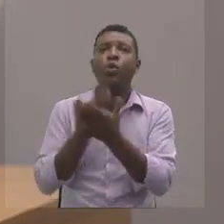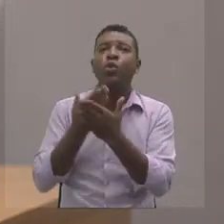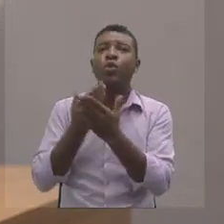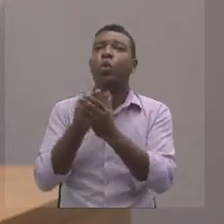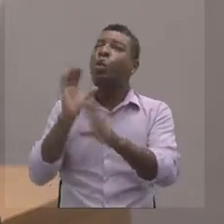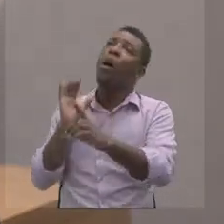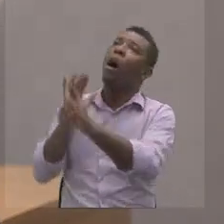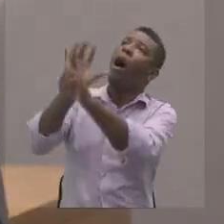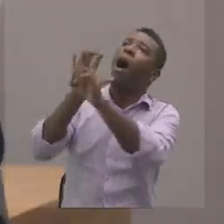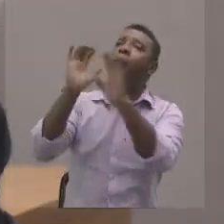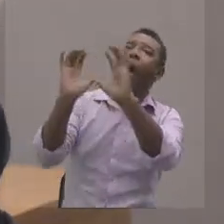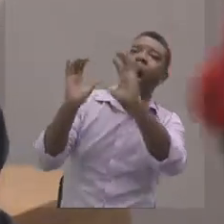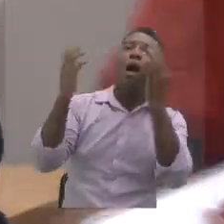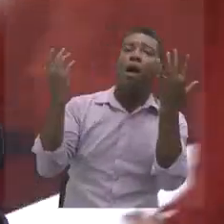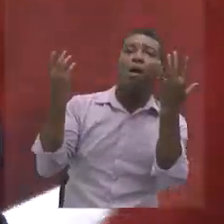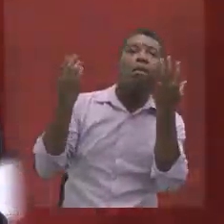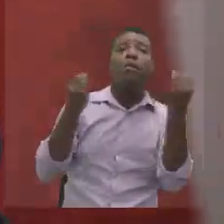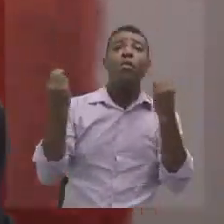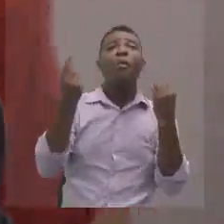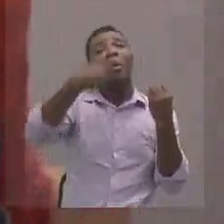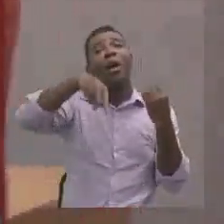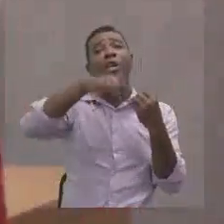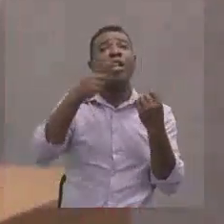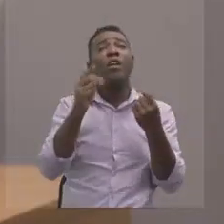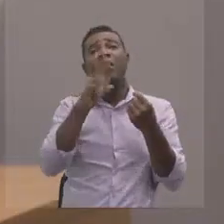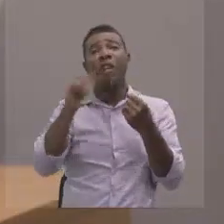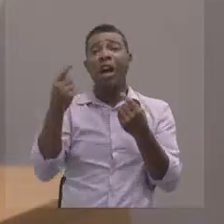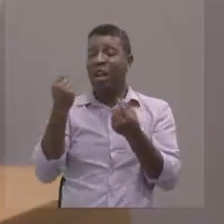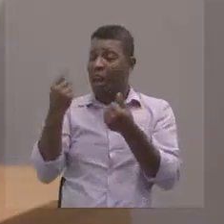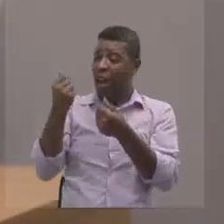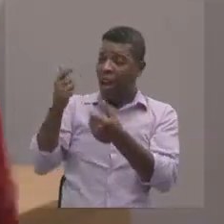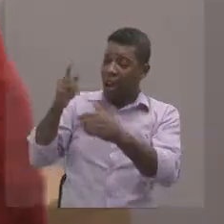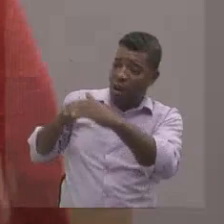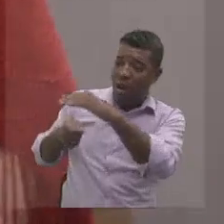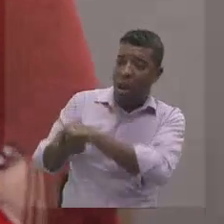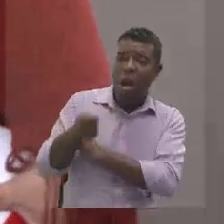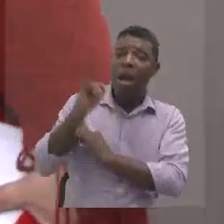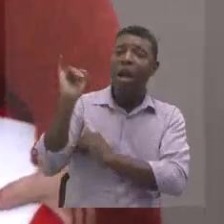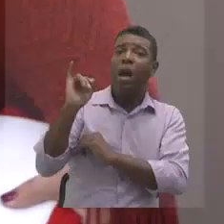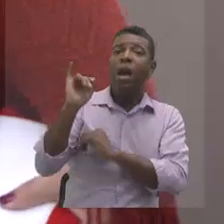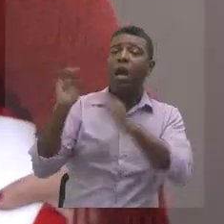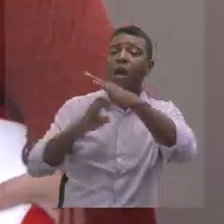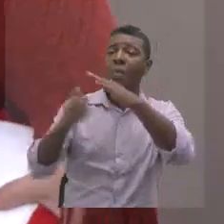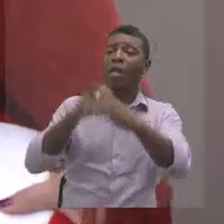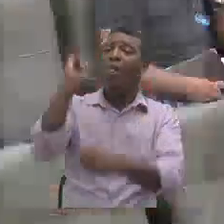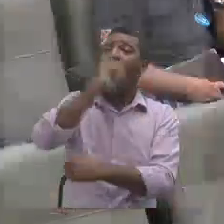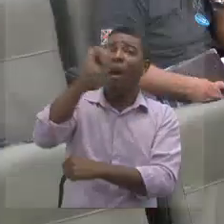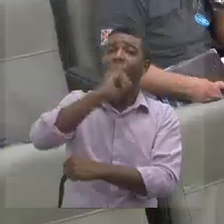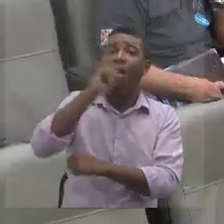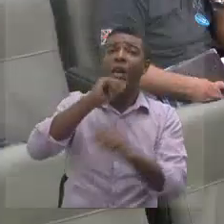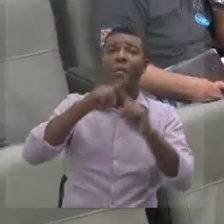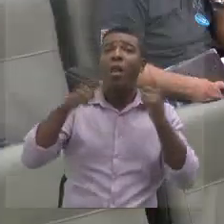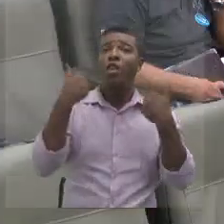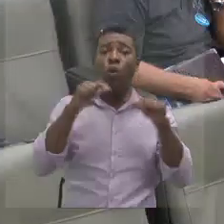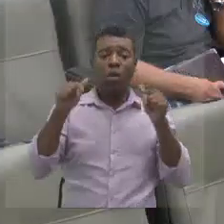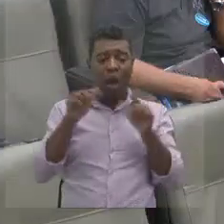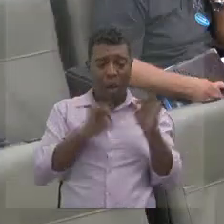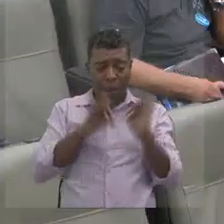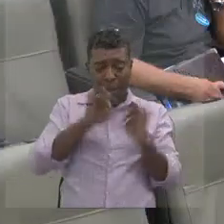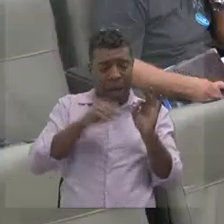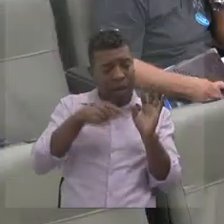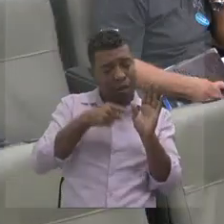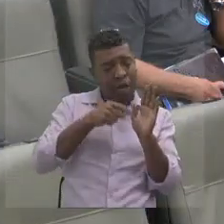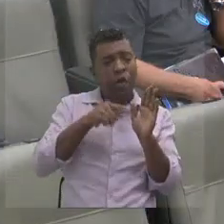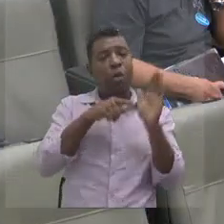aposta entregar milhões para uma empresa italiana fazer o Rodoanel sendo que não existe um plano de consulta livre prévio